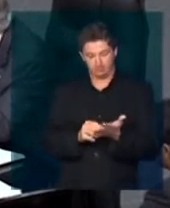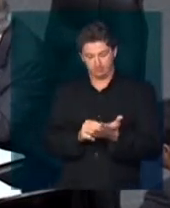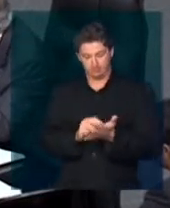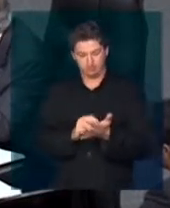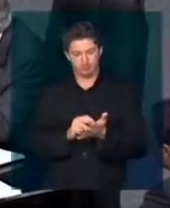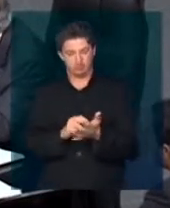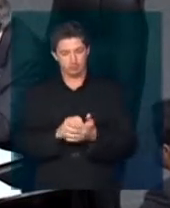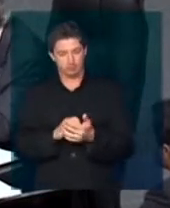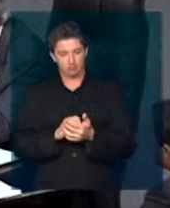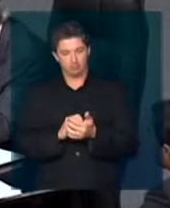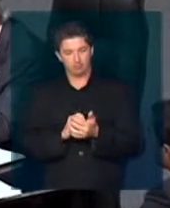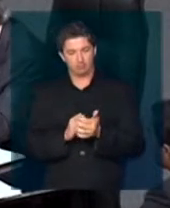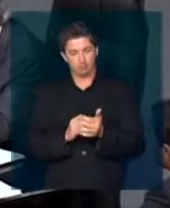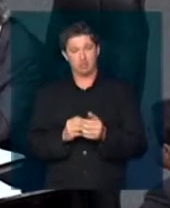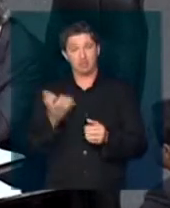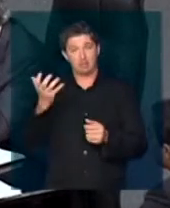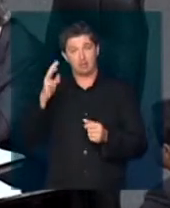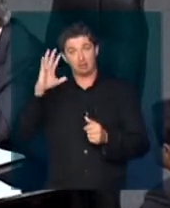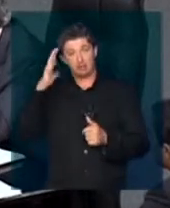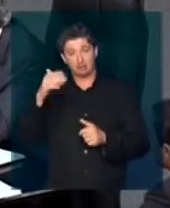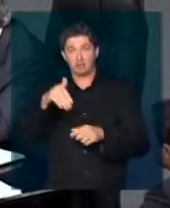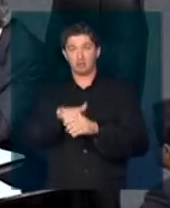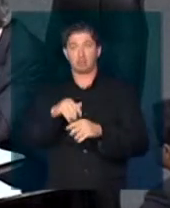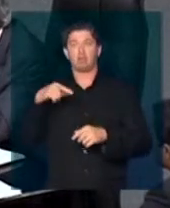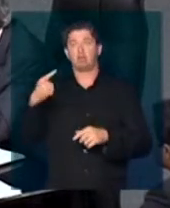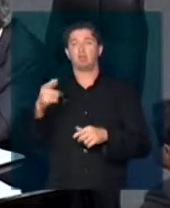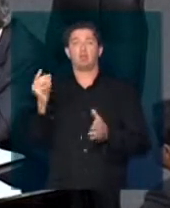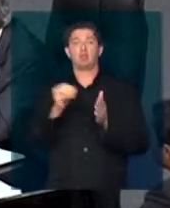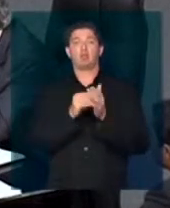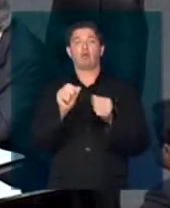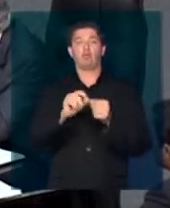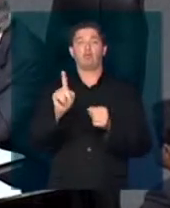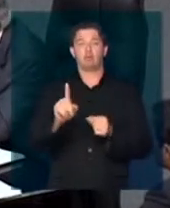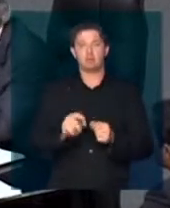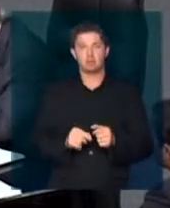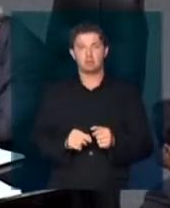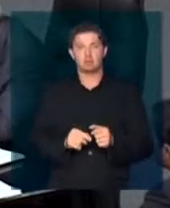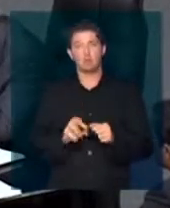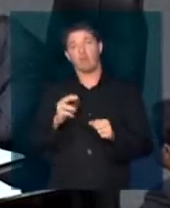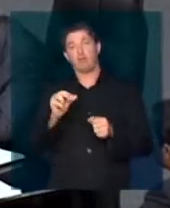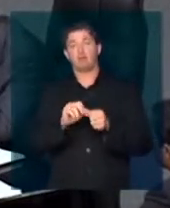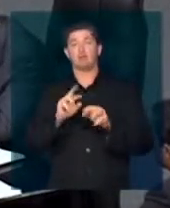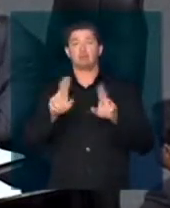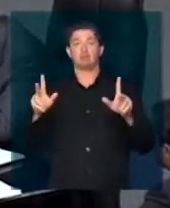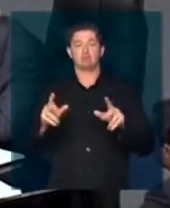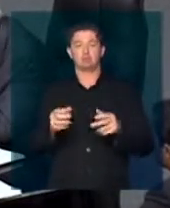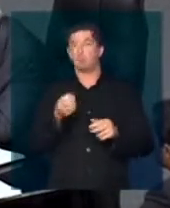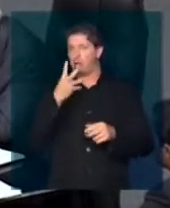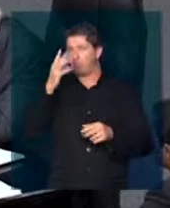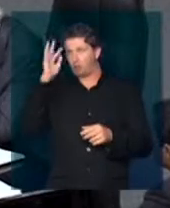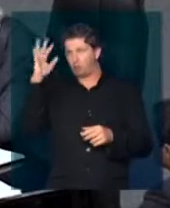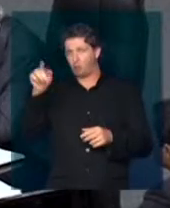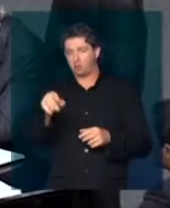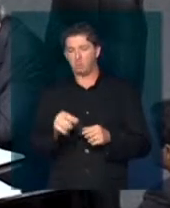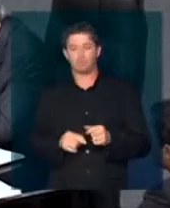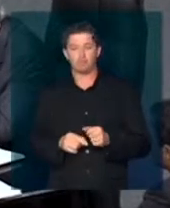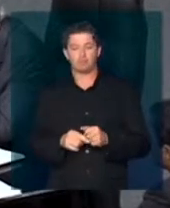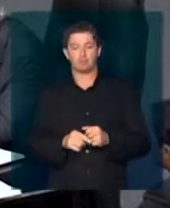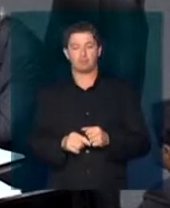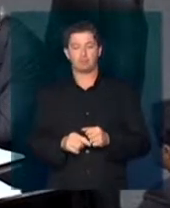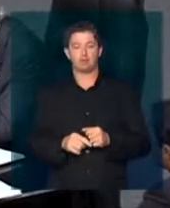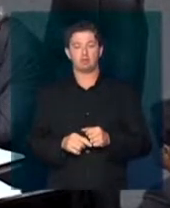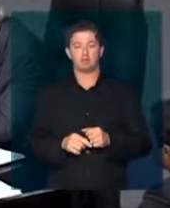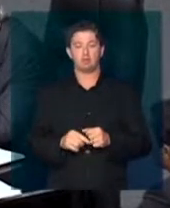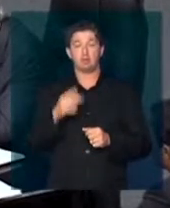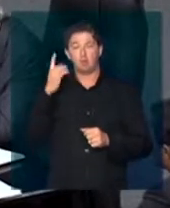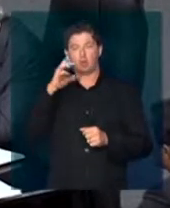que ele levou a ele a decidir a eleição e que depois não foi implementada, foi implementado diferente na prática. É uma boa tese. Evandro, deputado